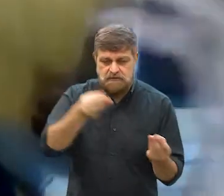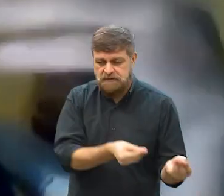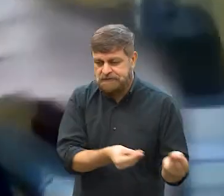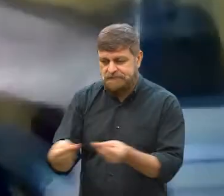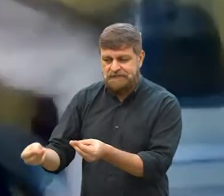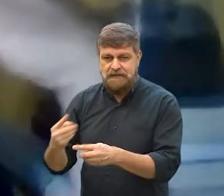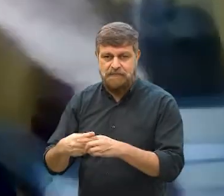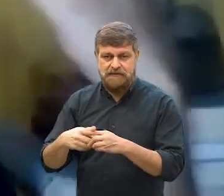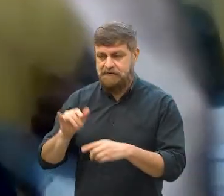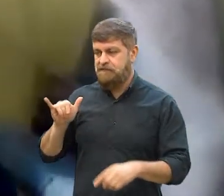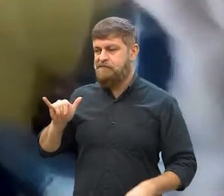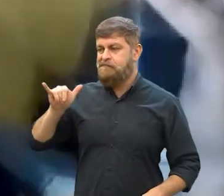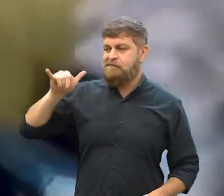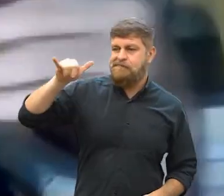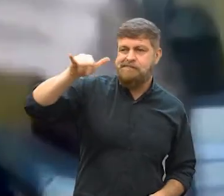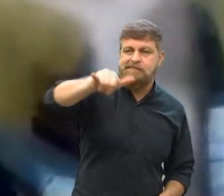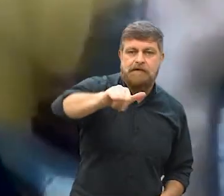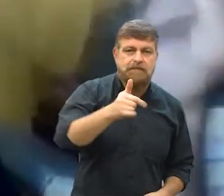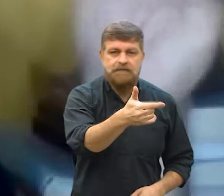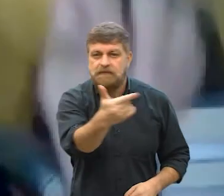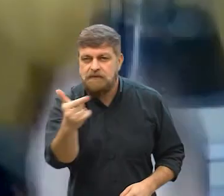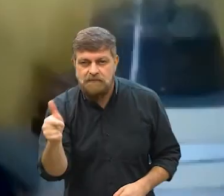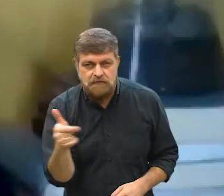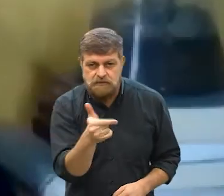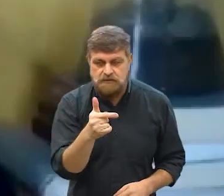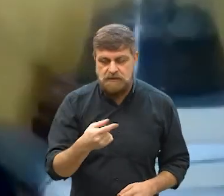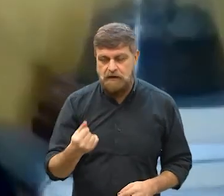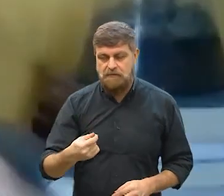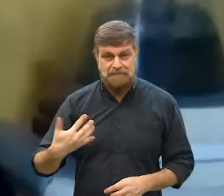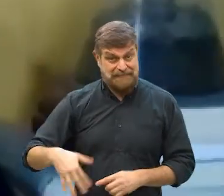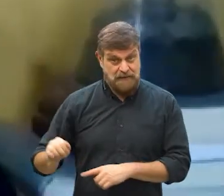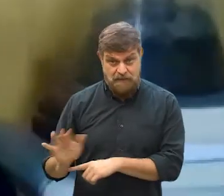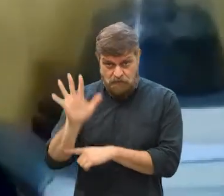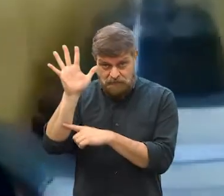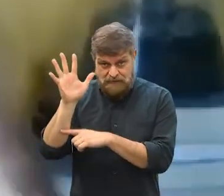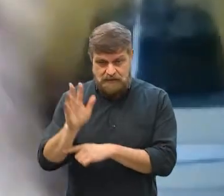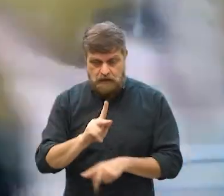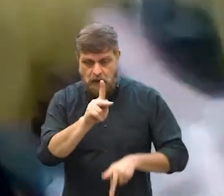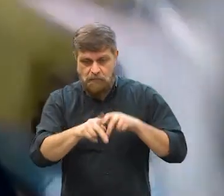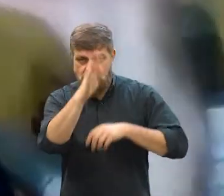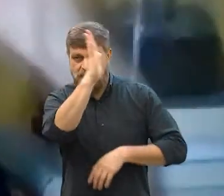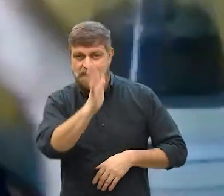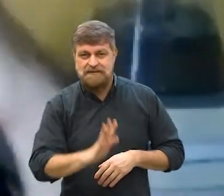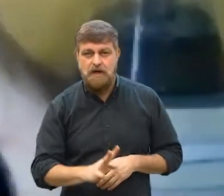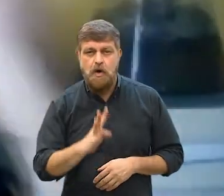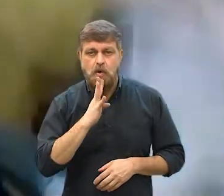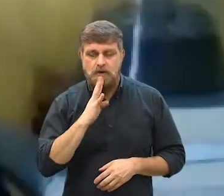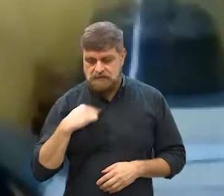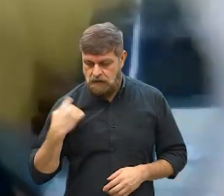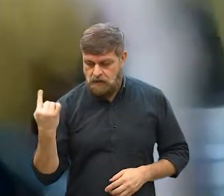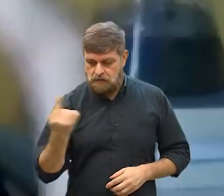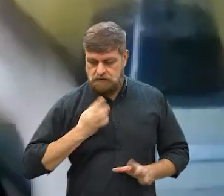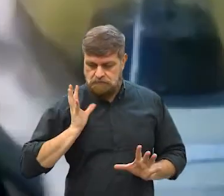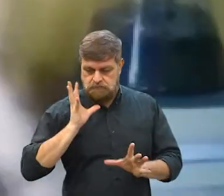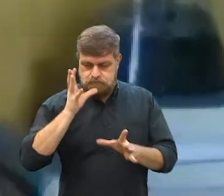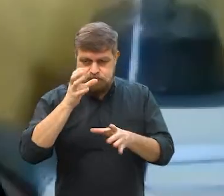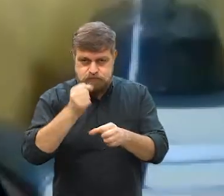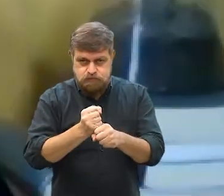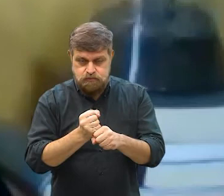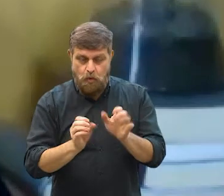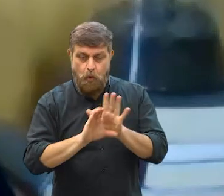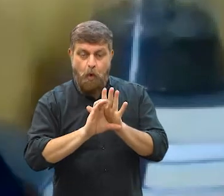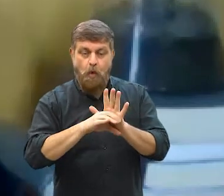passagens aéreas do cestinho viagens aéreas era uma coisa muito cara então brasileiro se conheceu nós queremos a unidade Nacional um